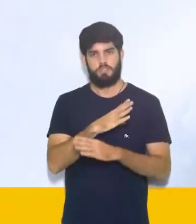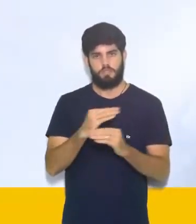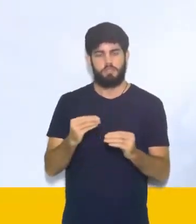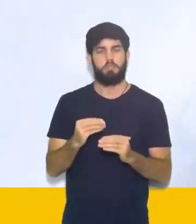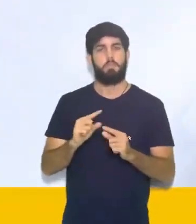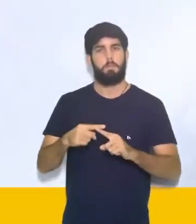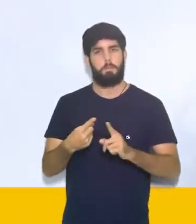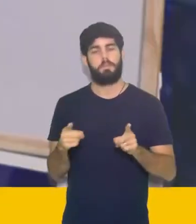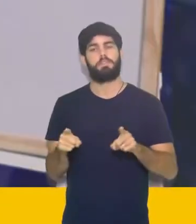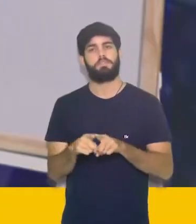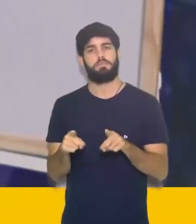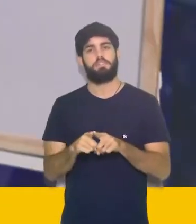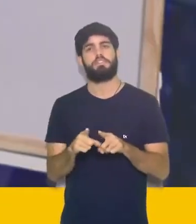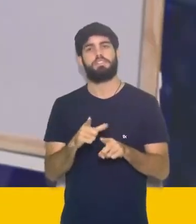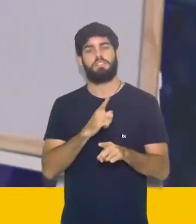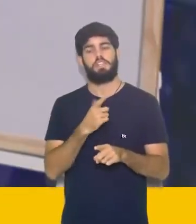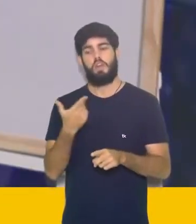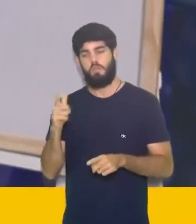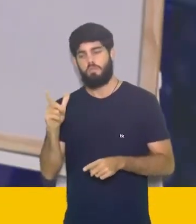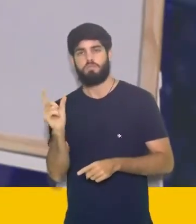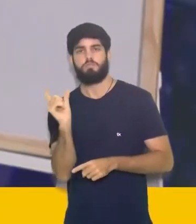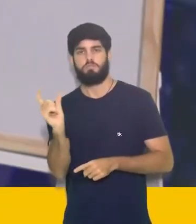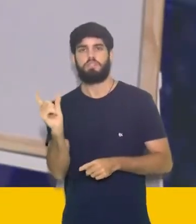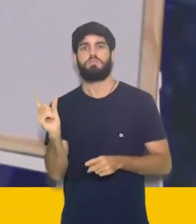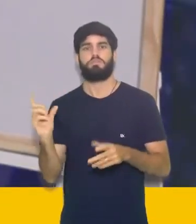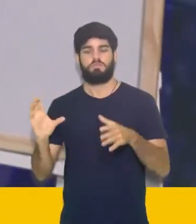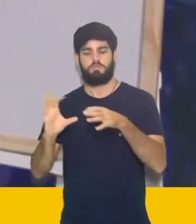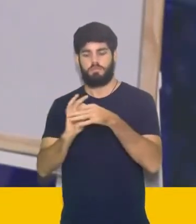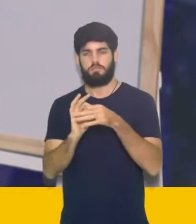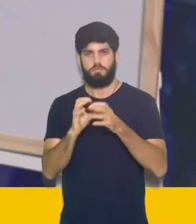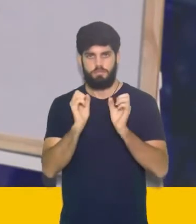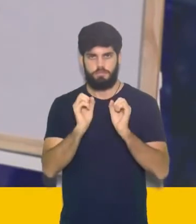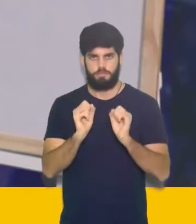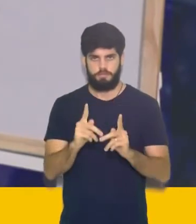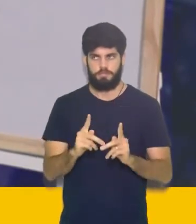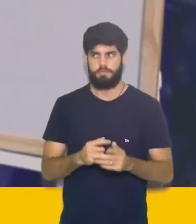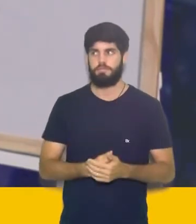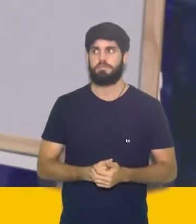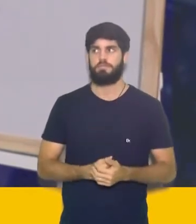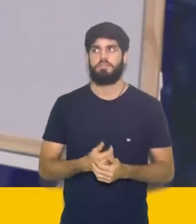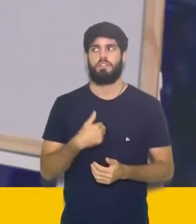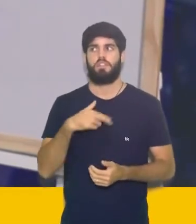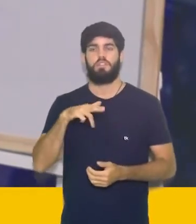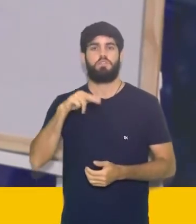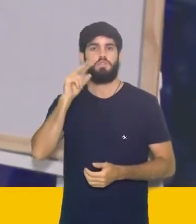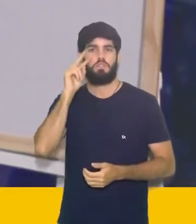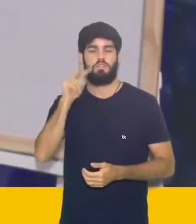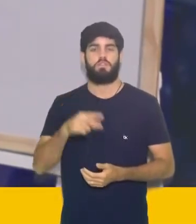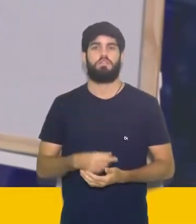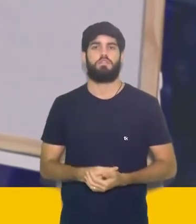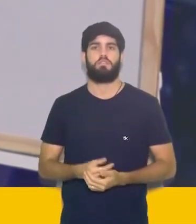conjunção, mas também tinha palavras que faziam a conexão. Eu nunca vi na minha vida ninguém que fala